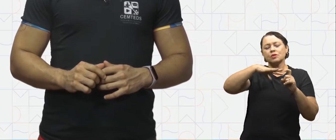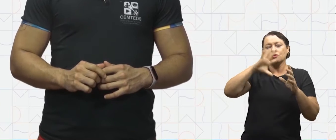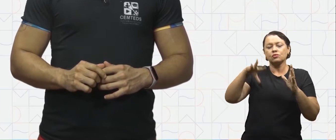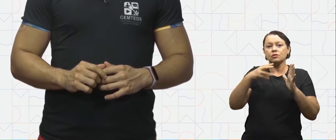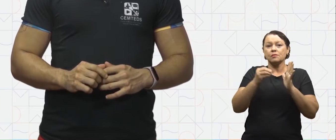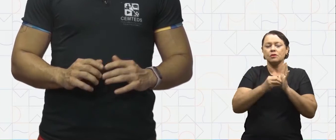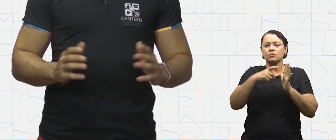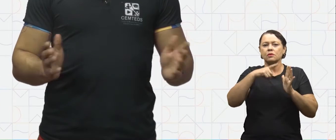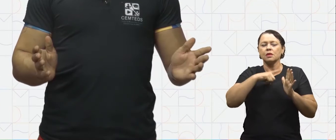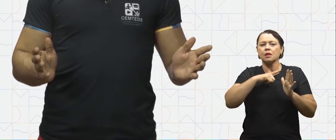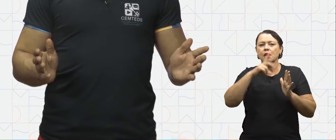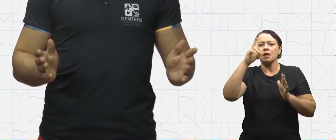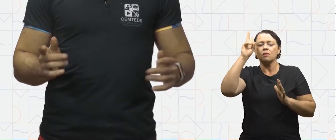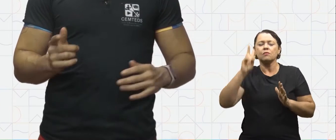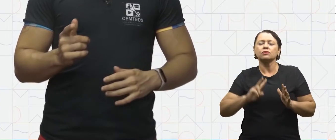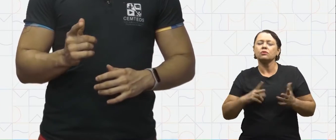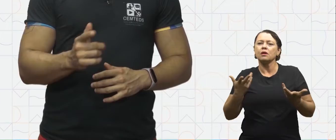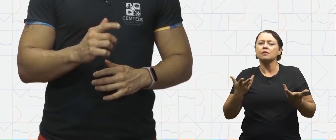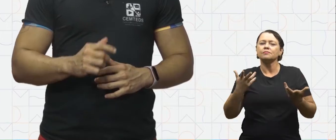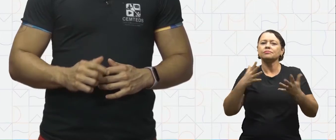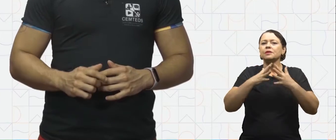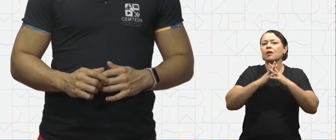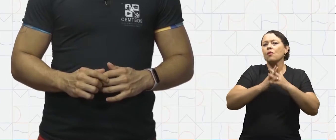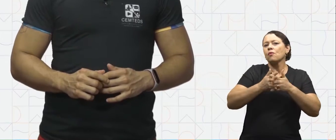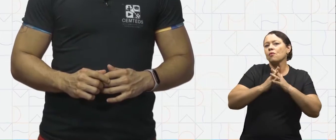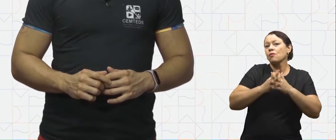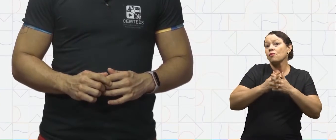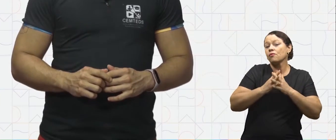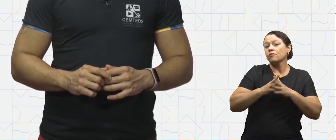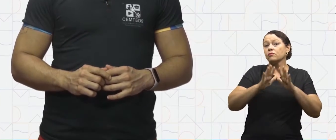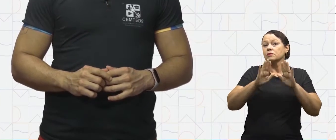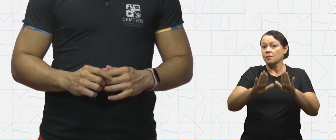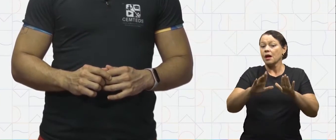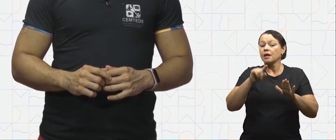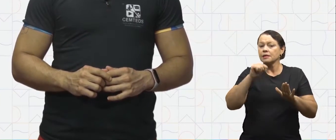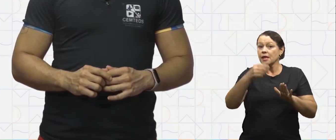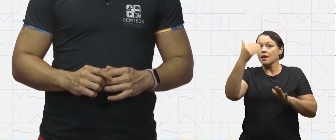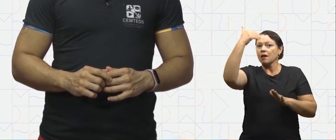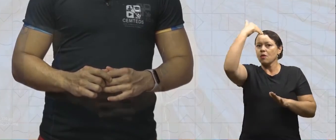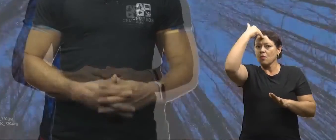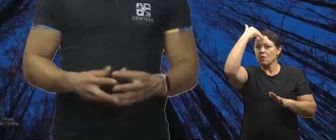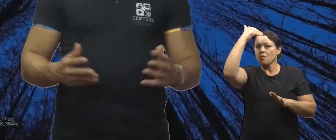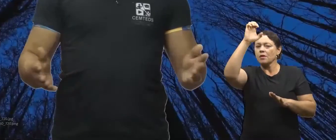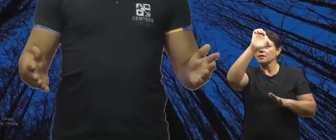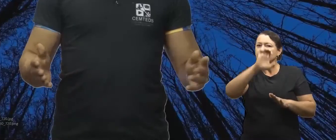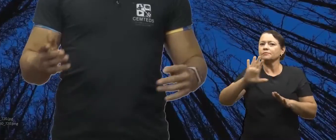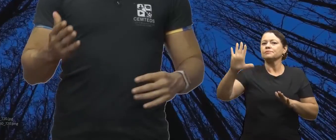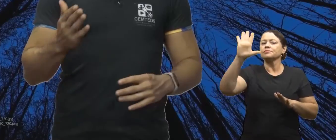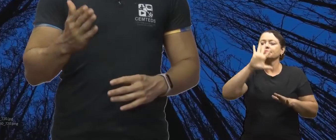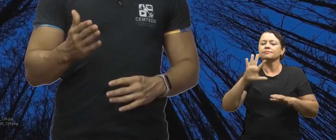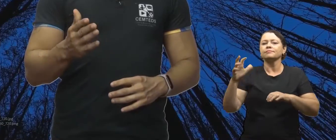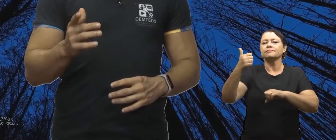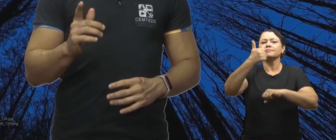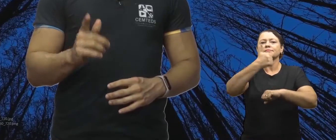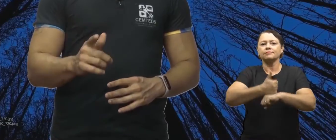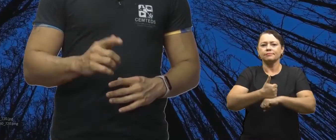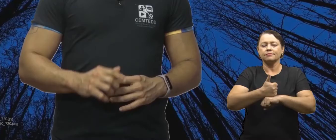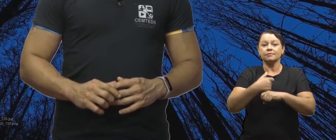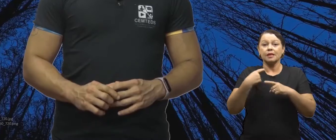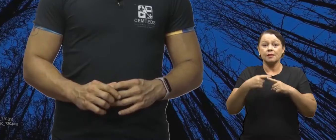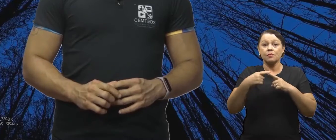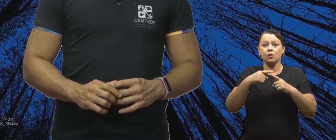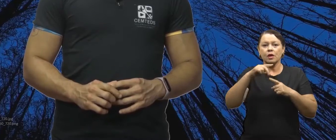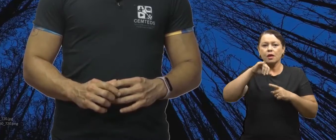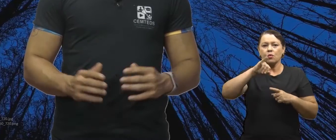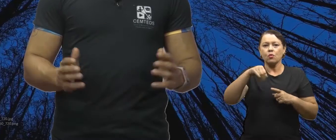bem confusa. Porém, sabemos que é culpa da colonização europeia. Dizem que Jurupari nasceu de